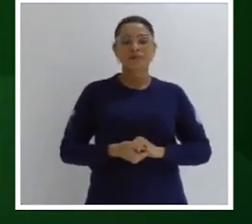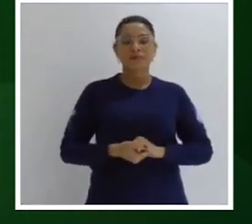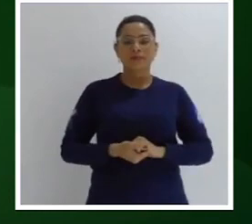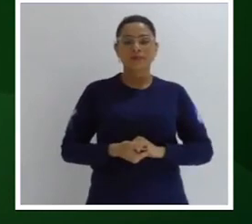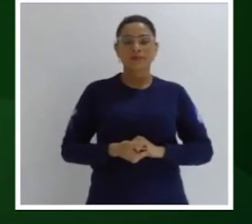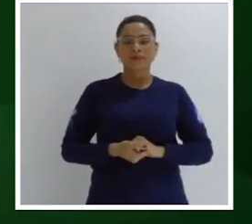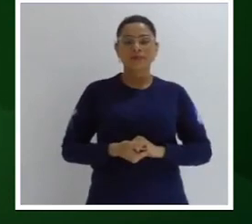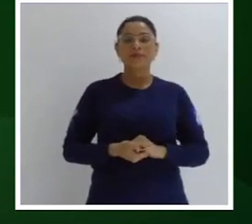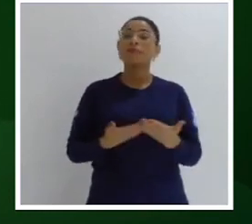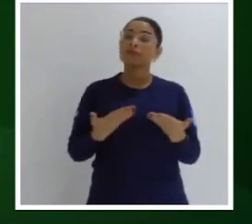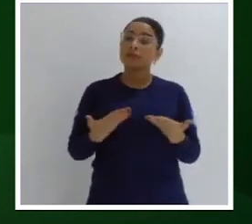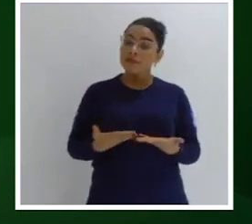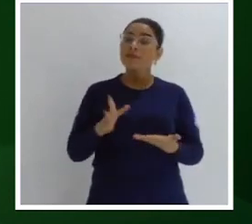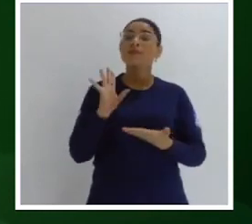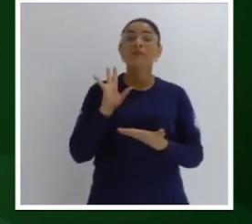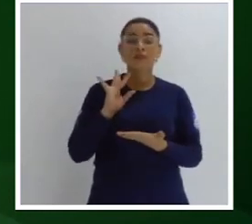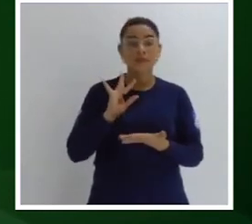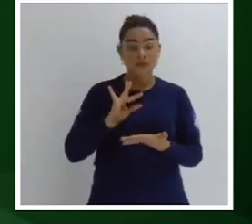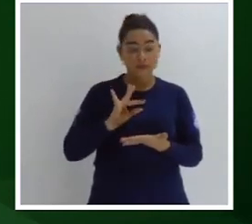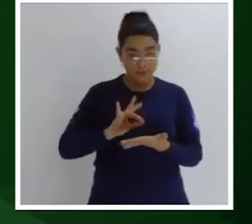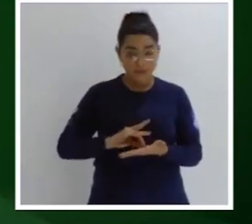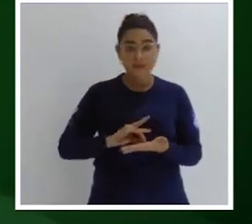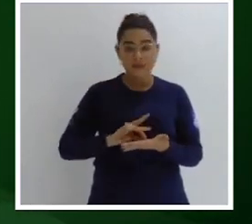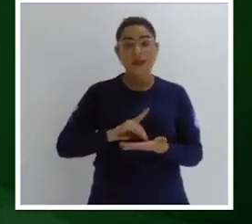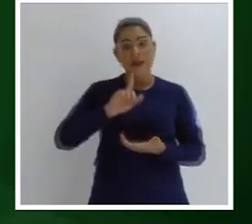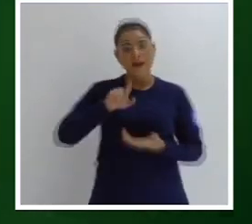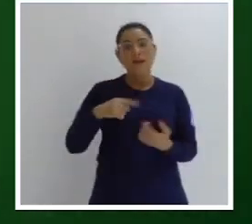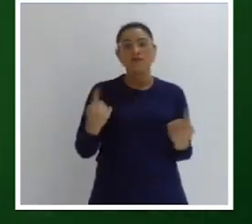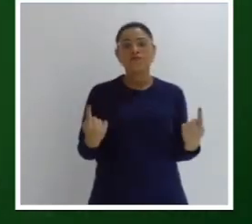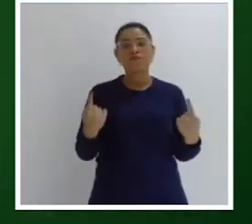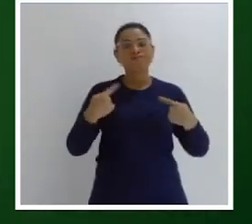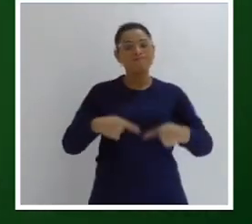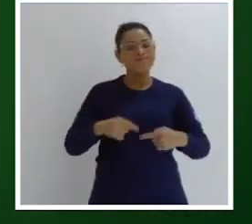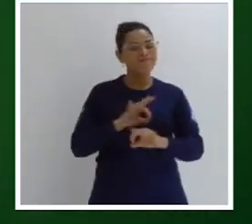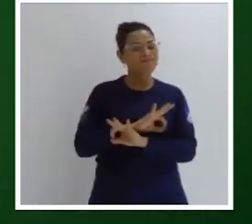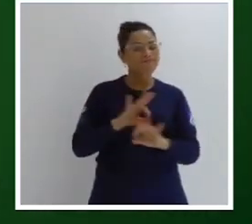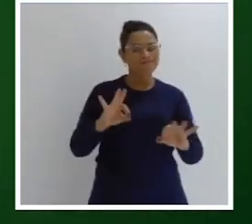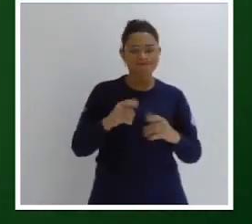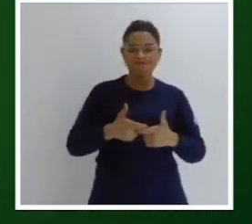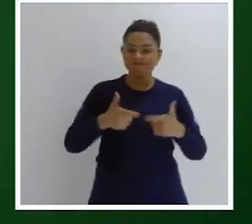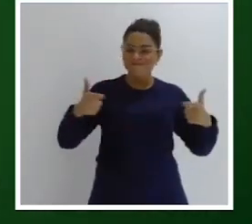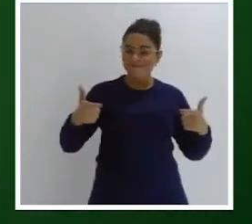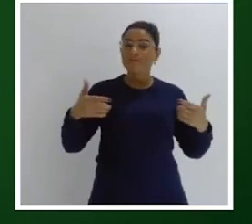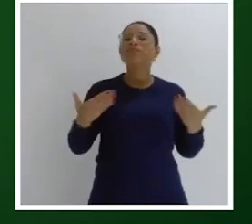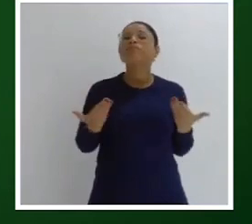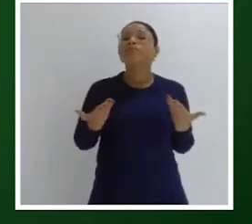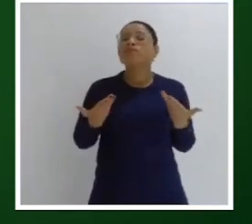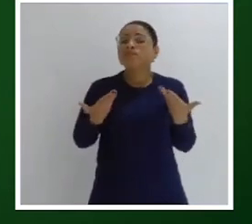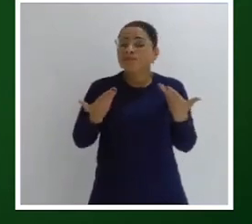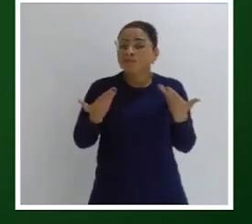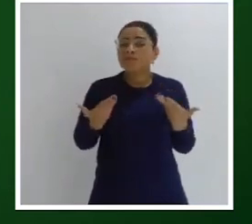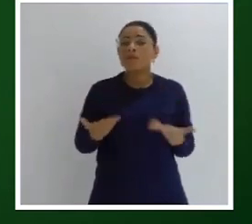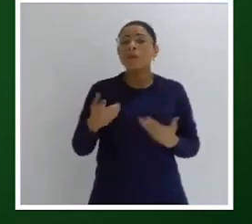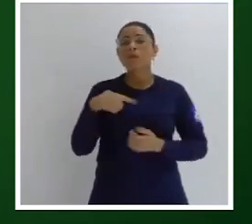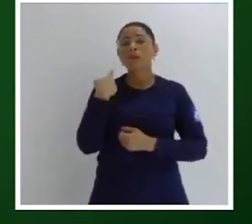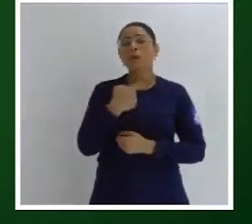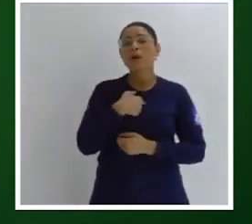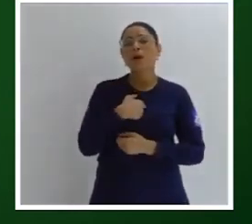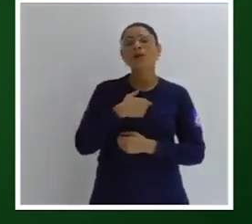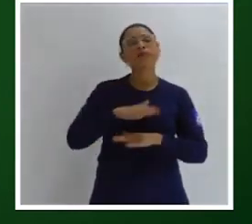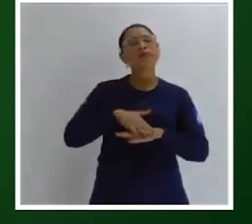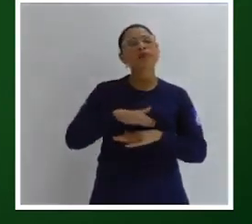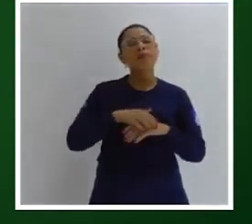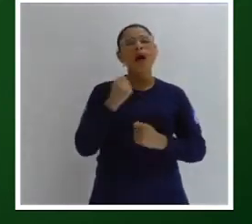é realmente César é uma é um grande desafio né nós fizemos algumas